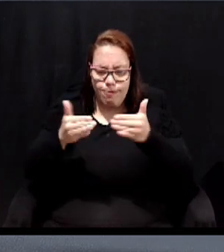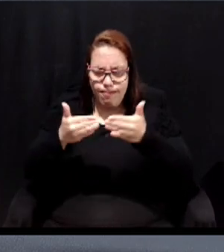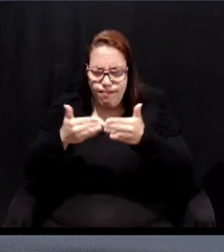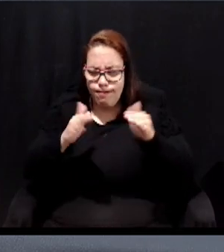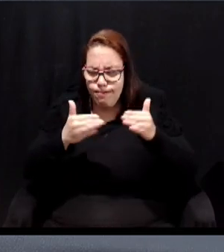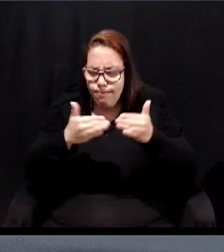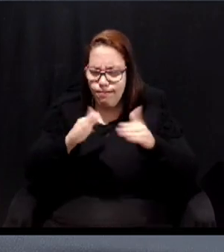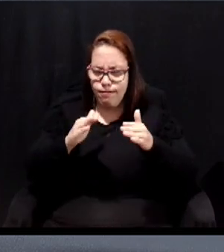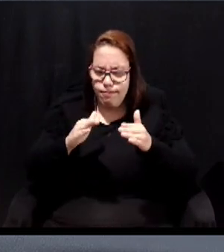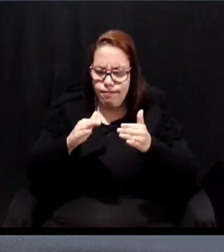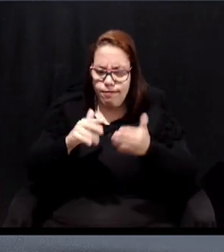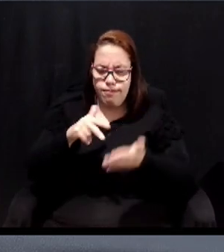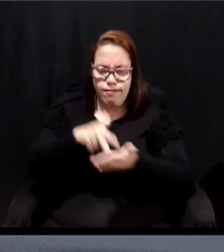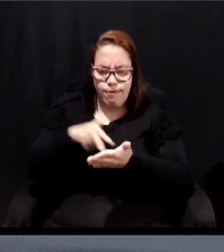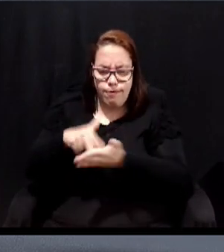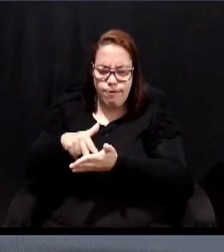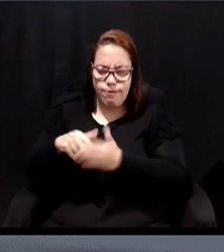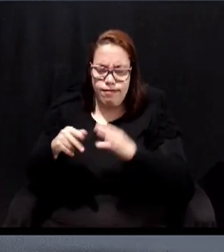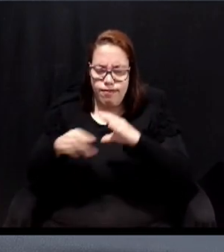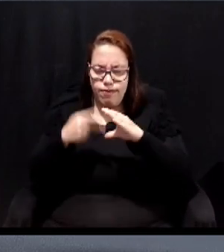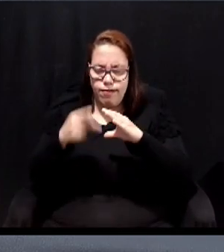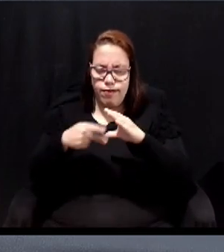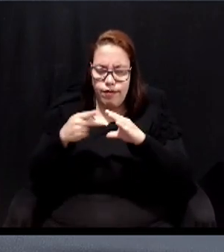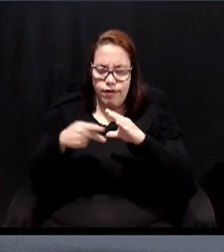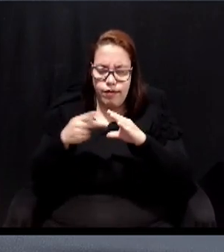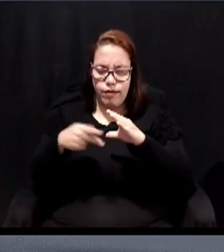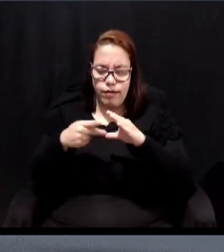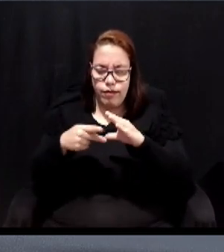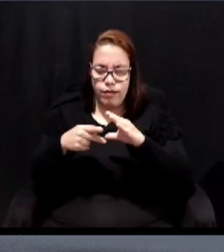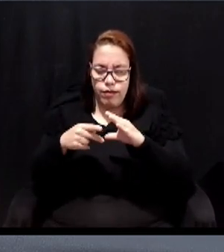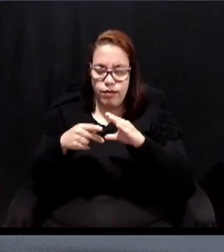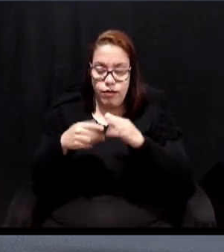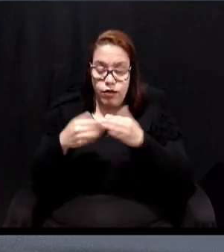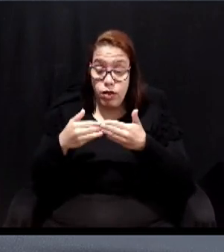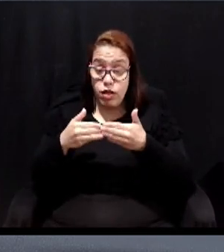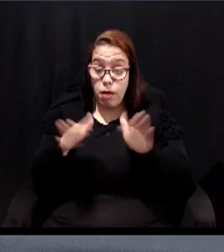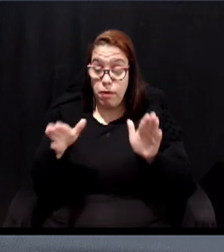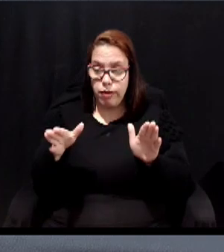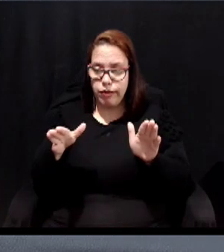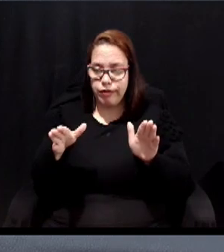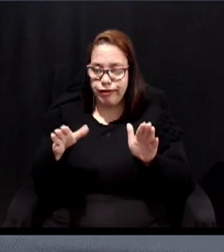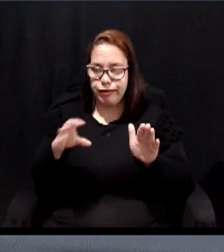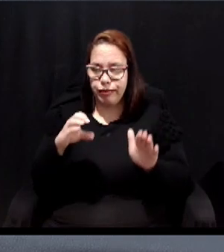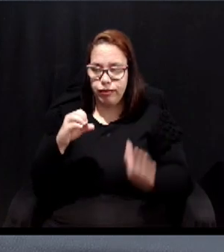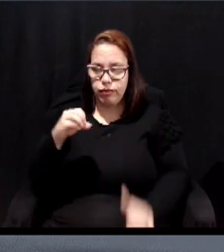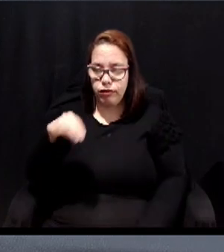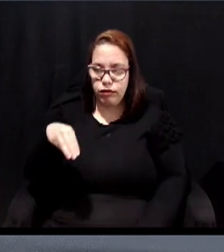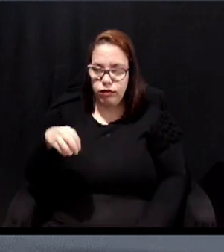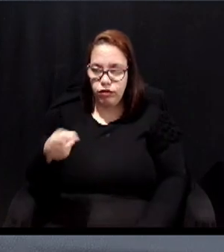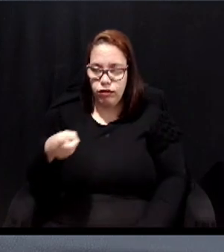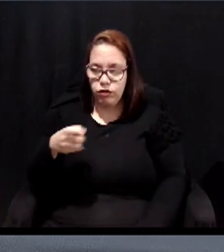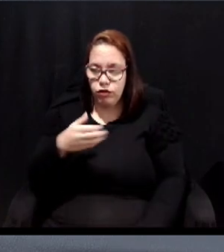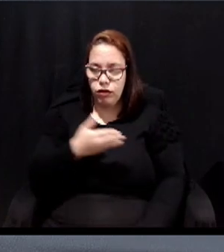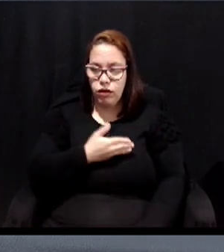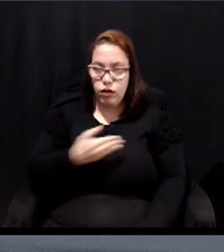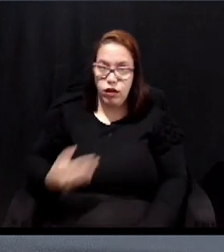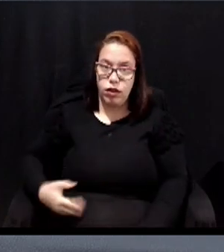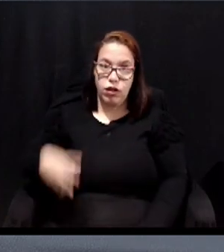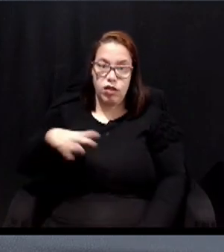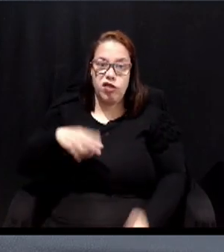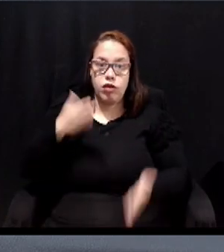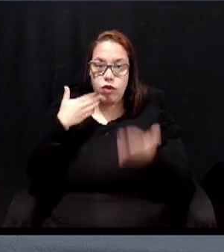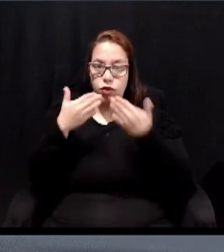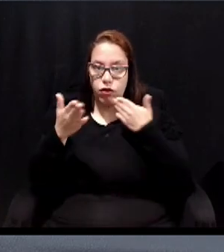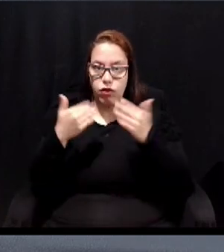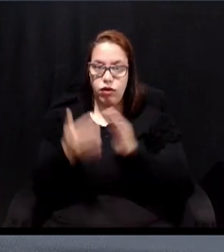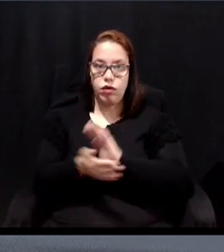estabelecendo. Então, a Câmara de Comércio Exterior está aberta, tanto a parte privada como o público, para estar conversando. Então,